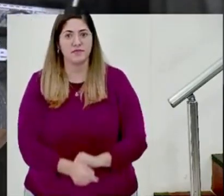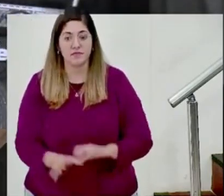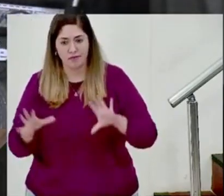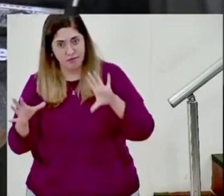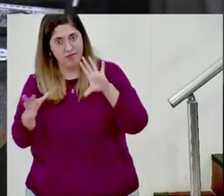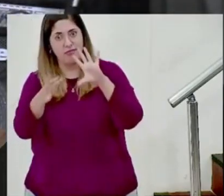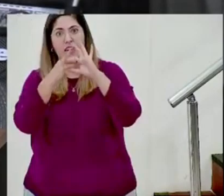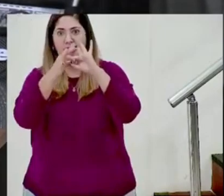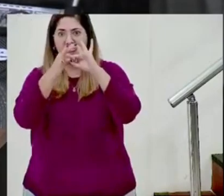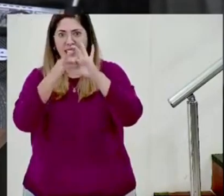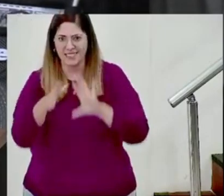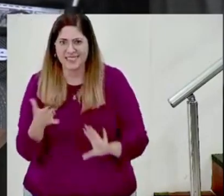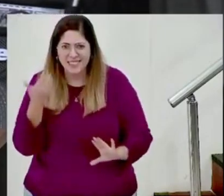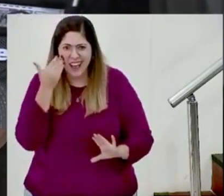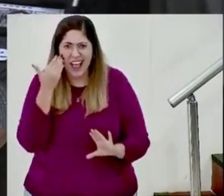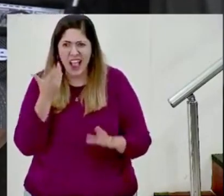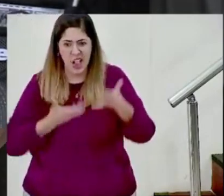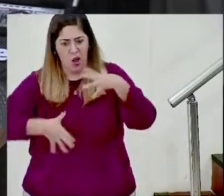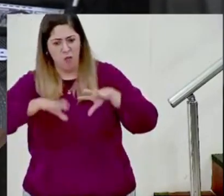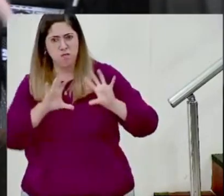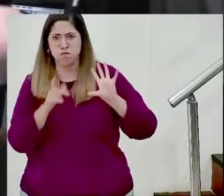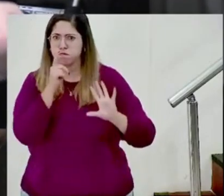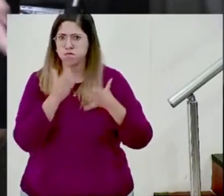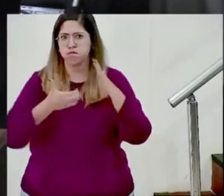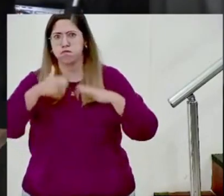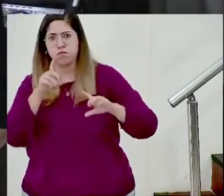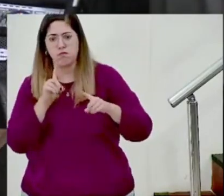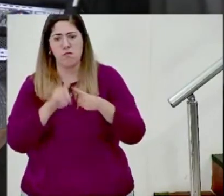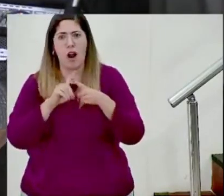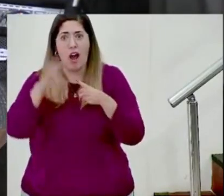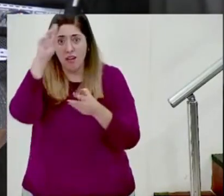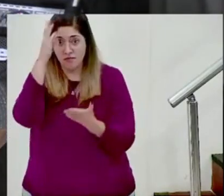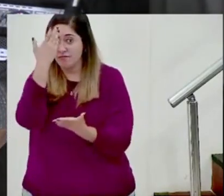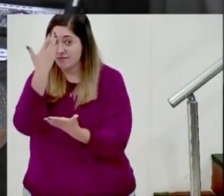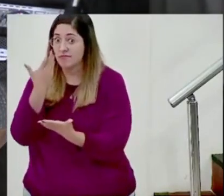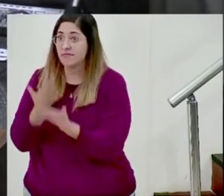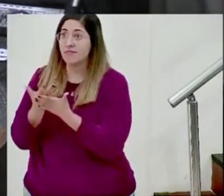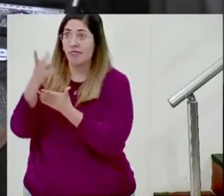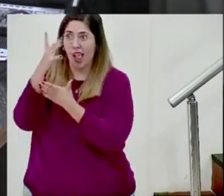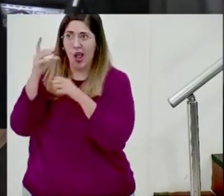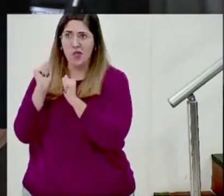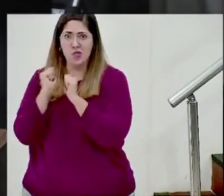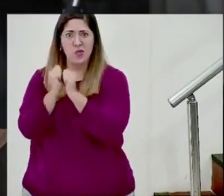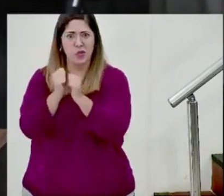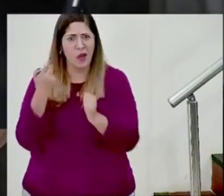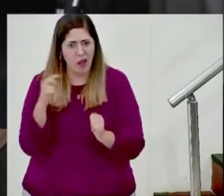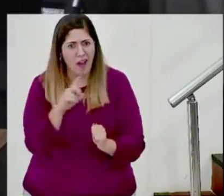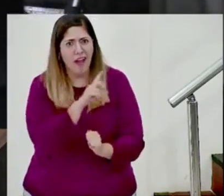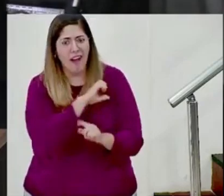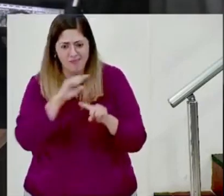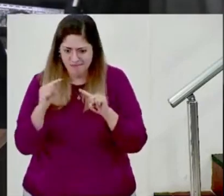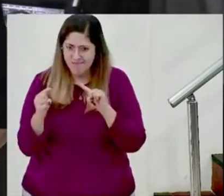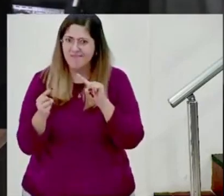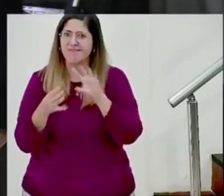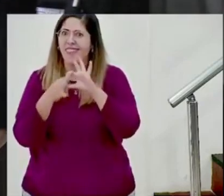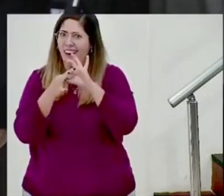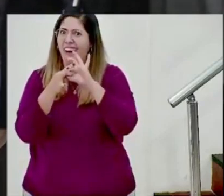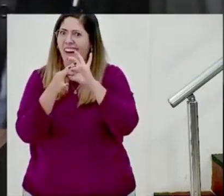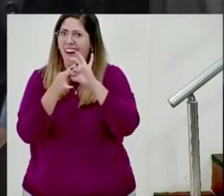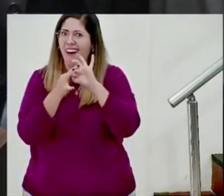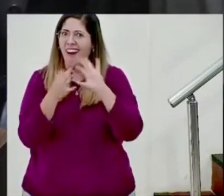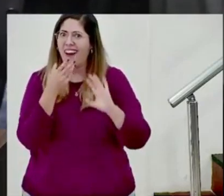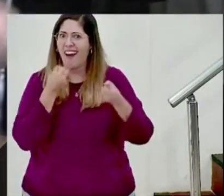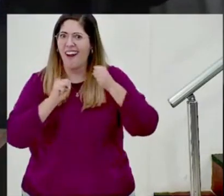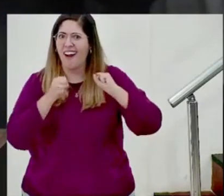que tumultuam e espumejam, porque Deus está conosco. Opa, mais uma conexão entre o Salmo 46 e a